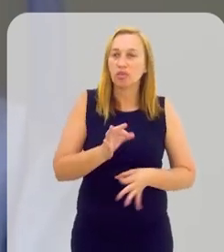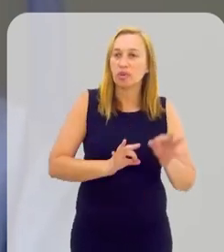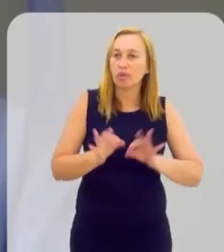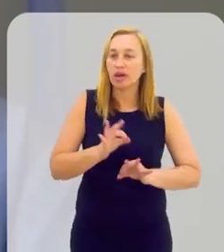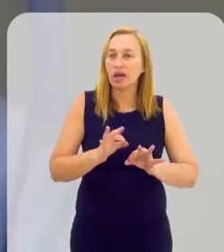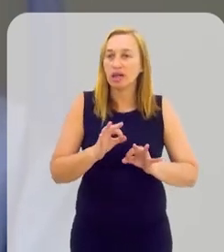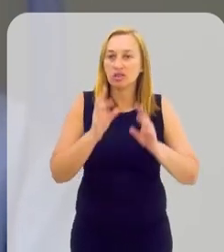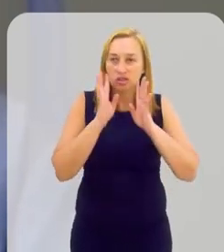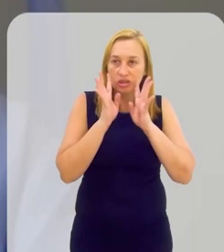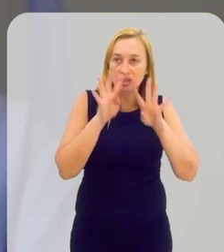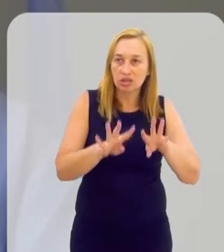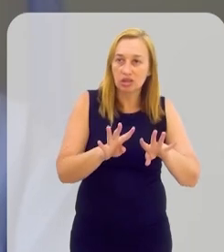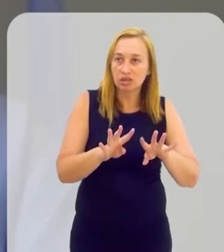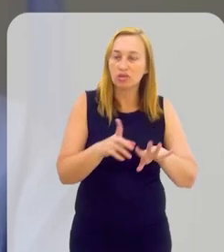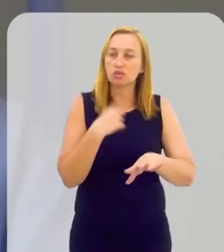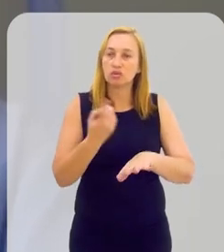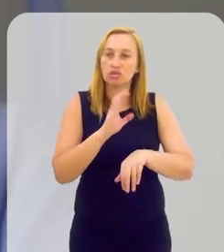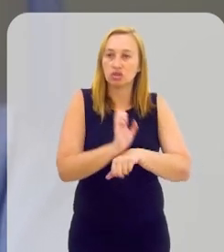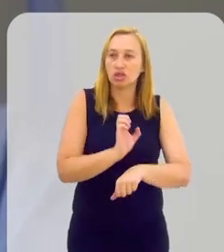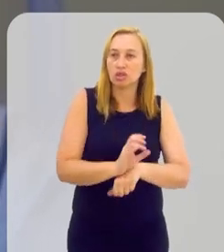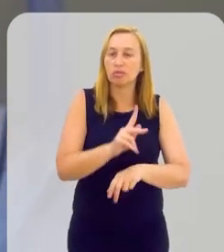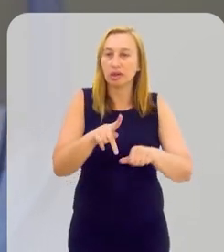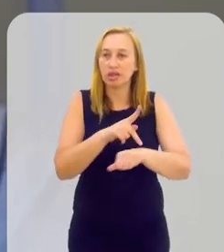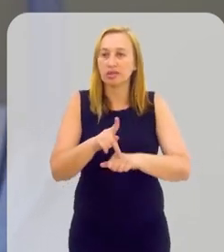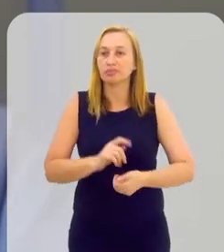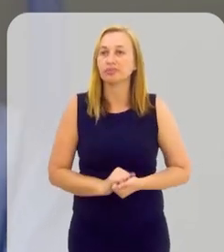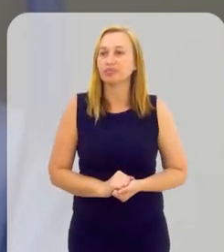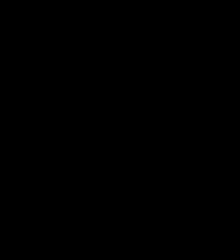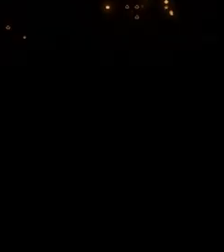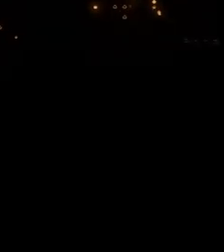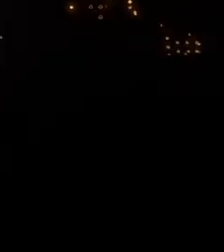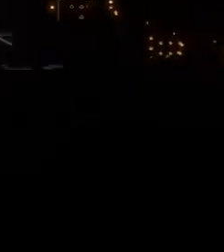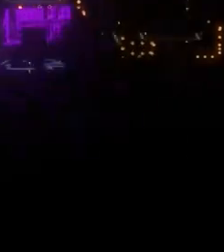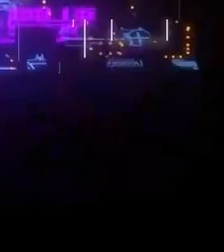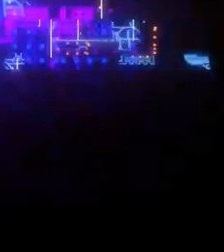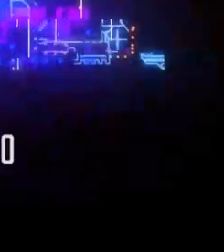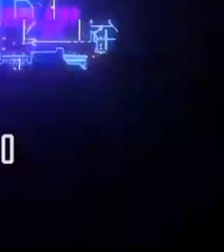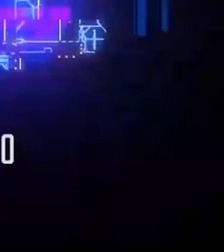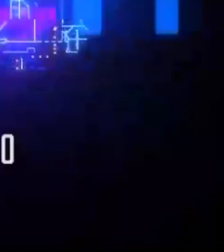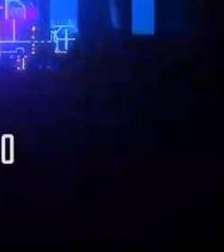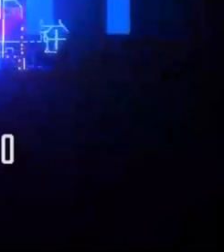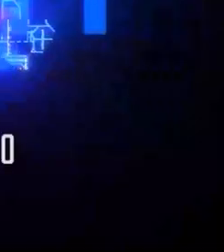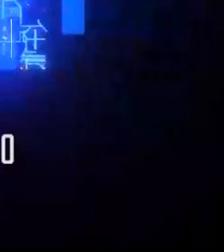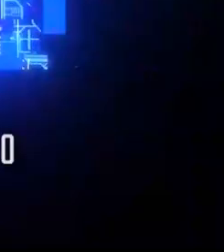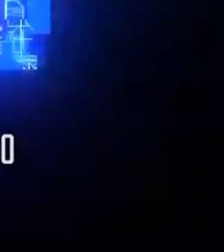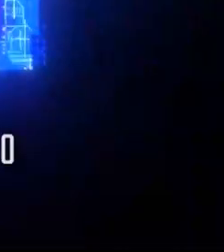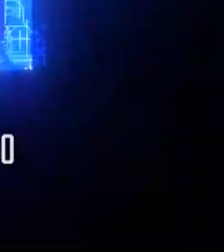já fazem trabalho importante para o nosso Estado e o nosso país.